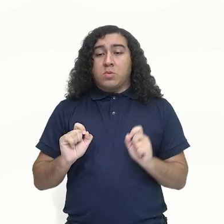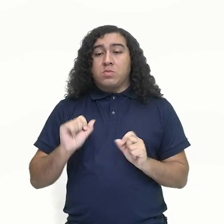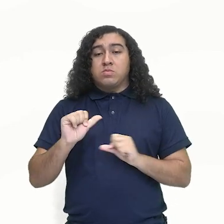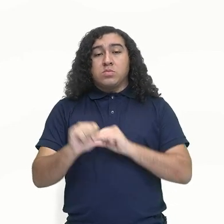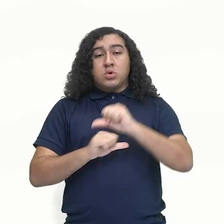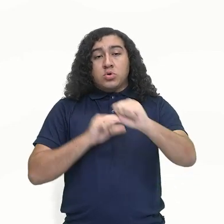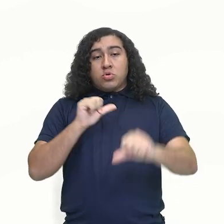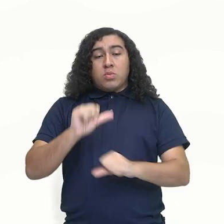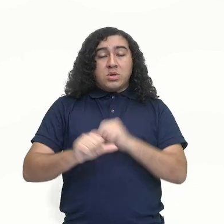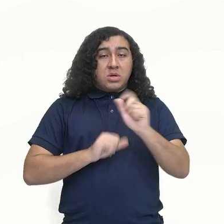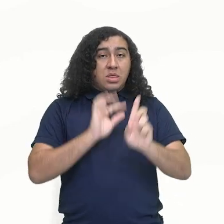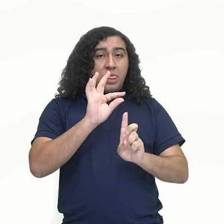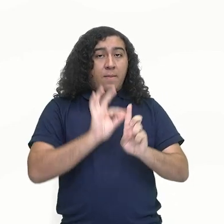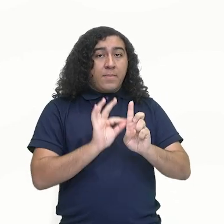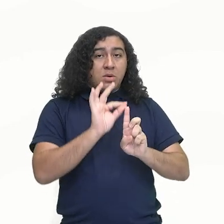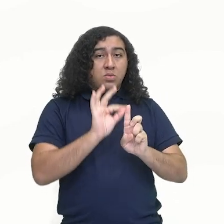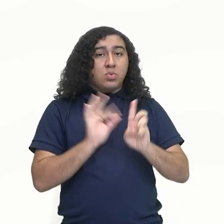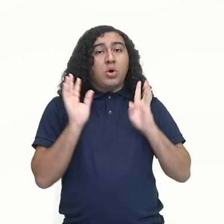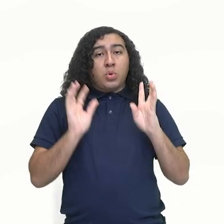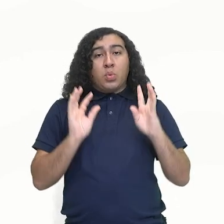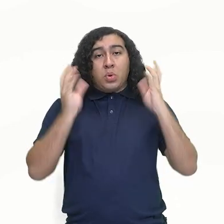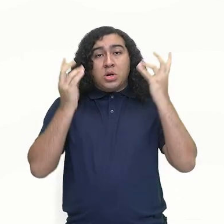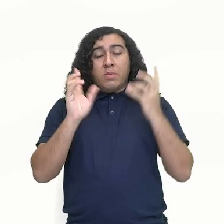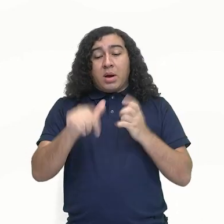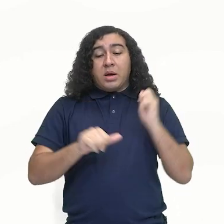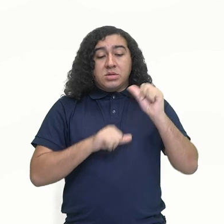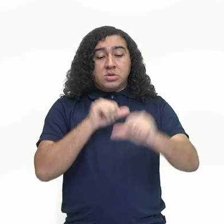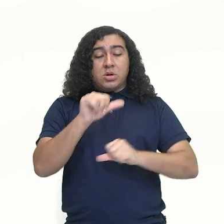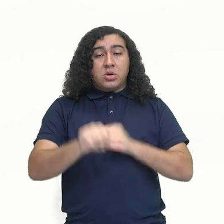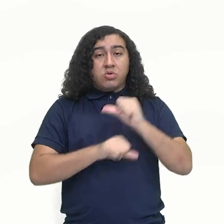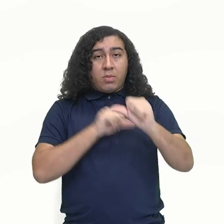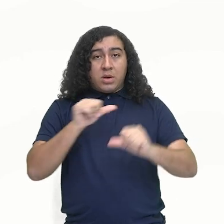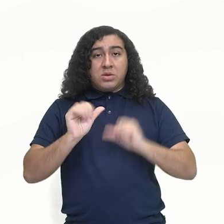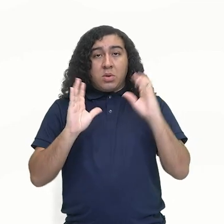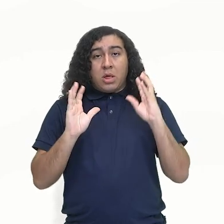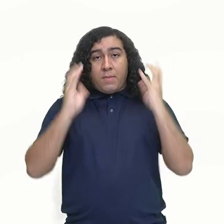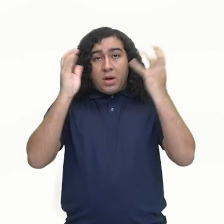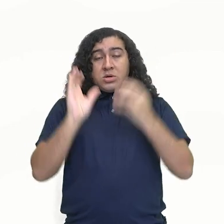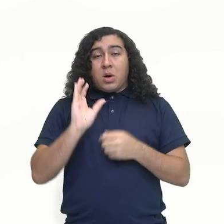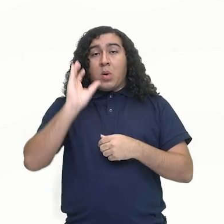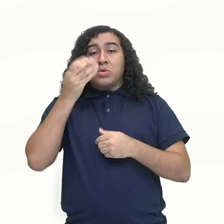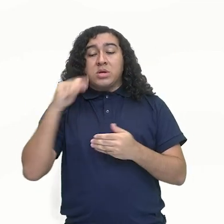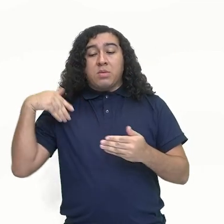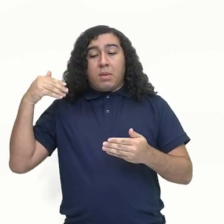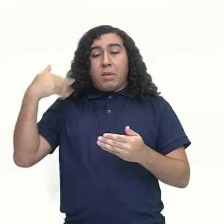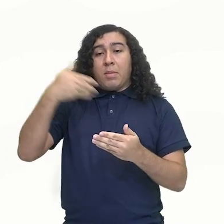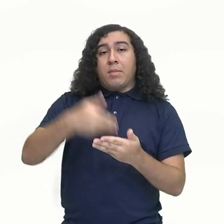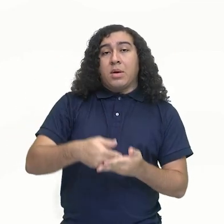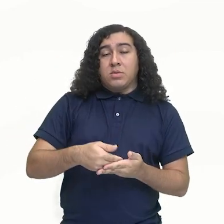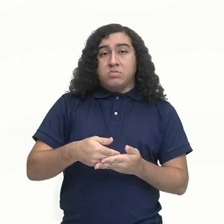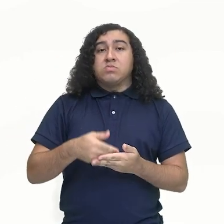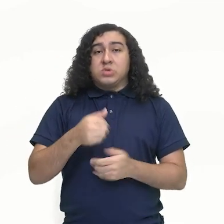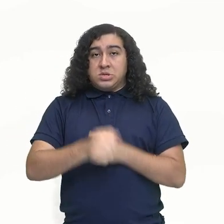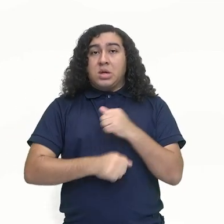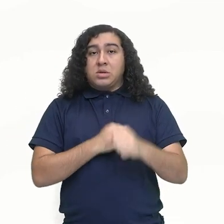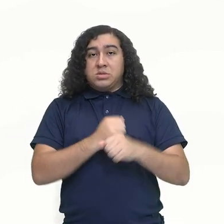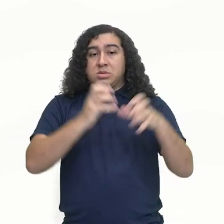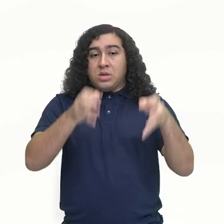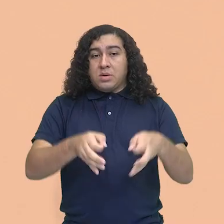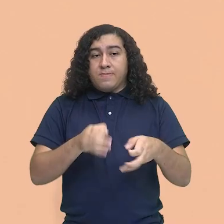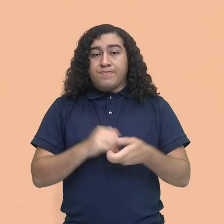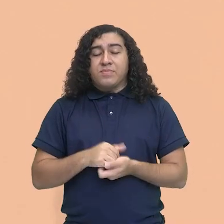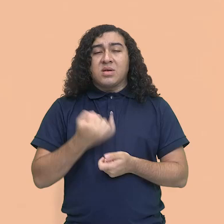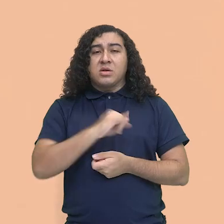da temperatura, do clima, essas mudanças climáticas que vêm acontecendo aí nos últimos anos, né? Se